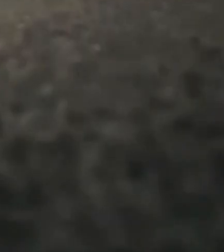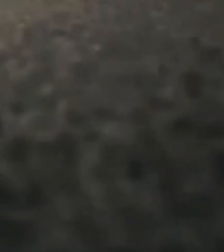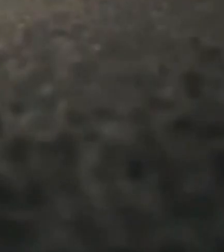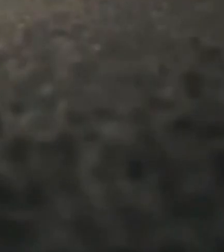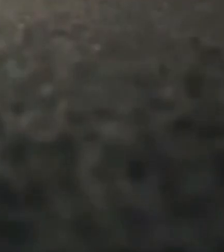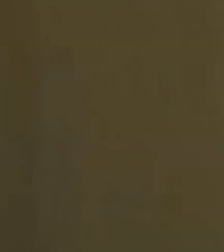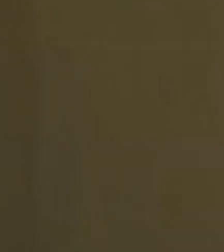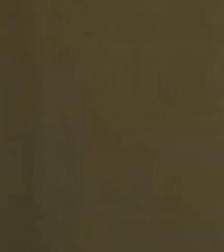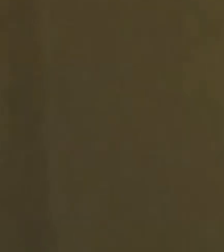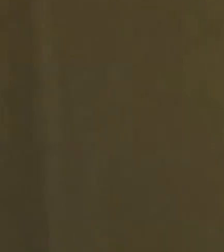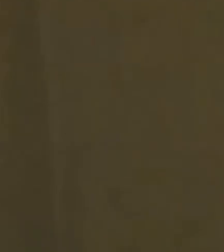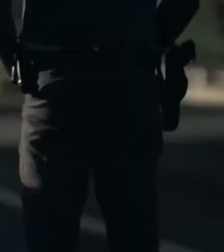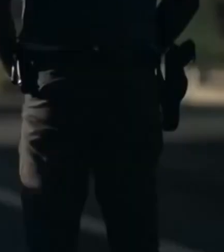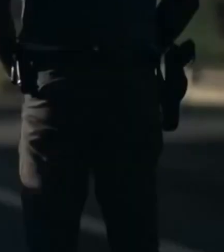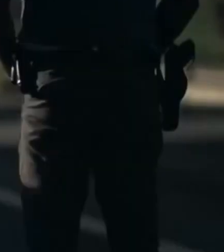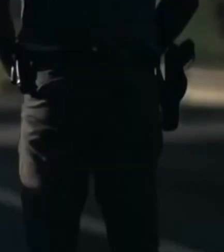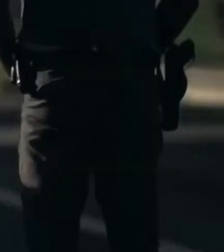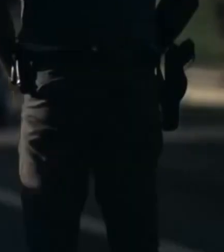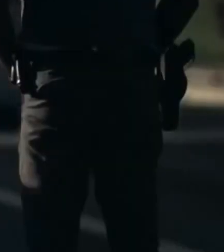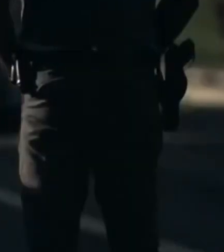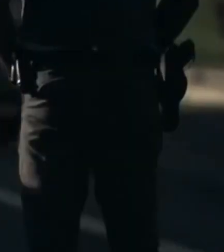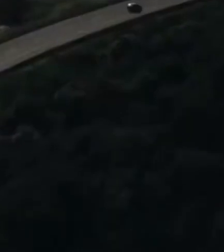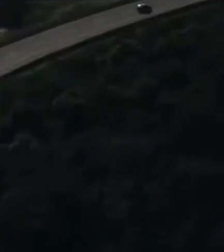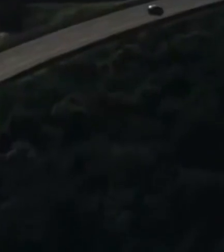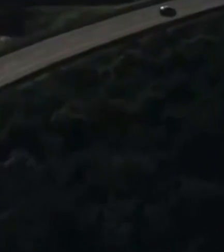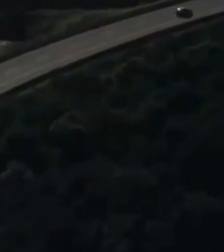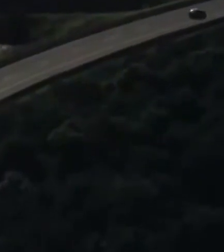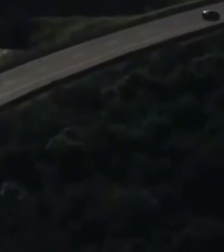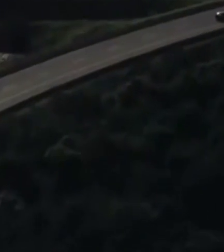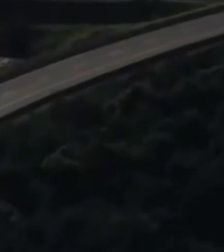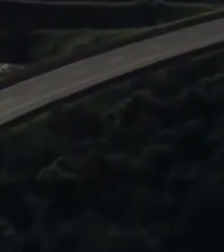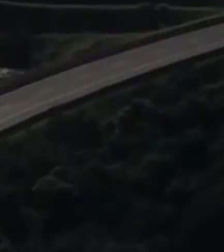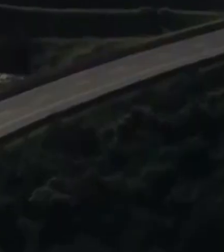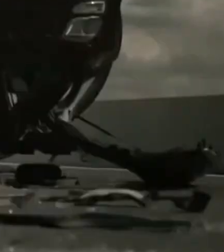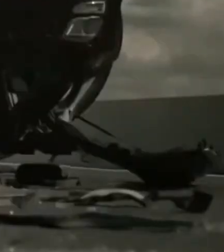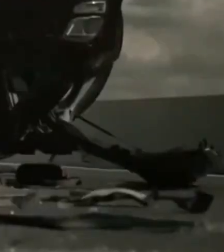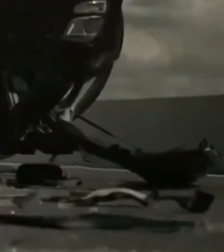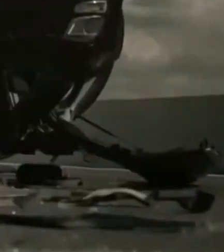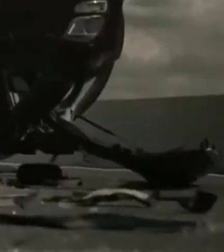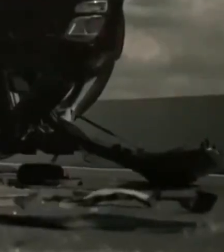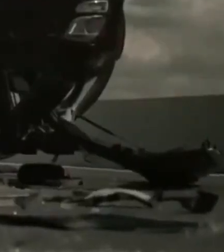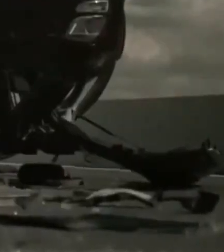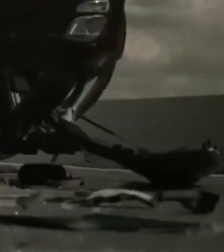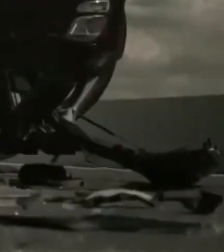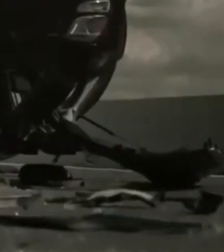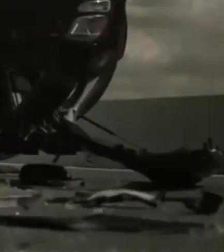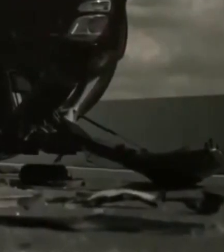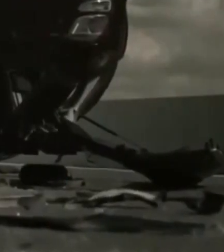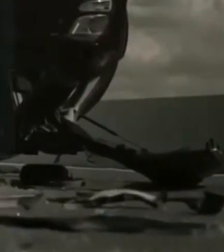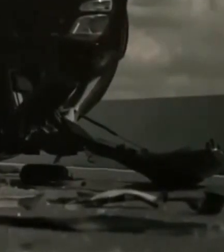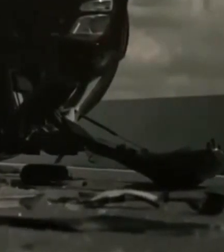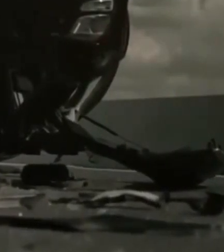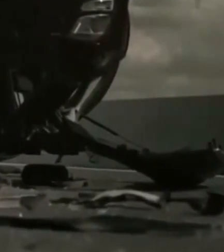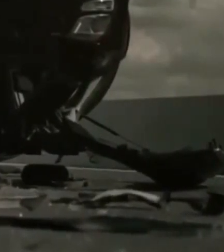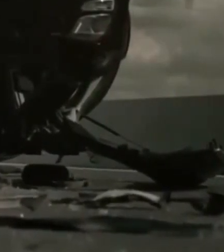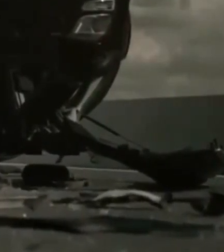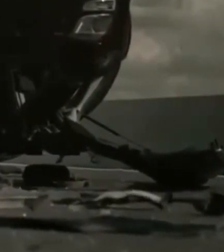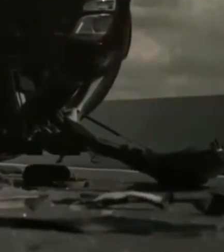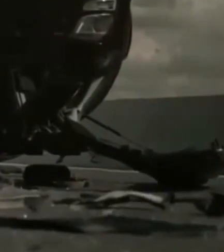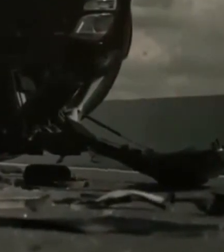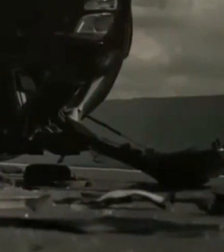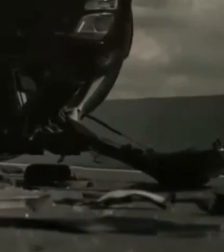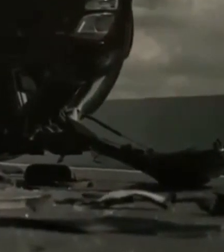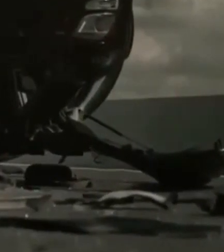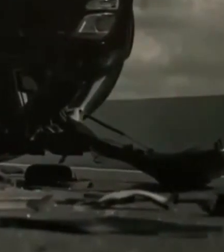do estado está fazendo a parte dele para melhorar a segurança nas estradas. Mas muita gente ainda morre porque não usa o cinto de segurança no banco